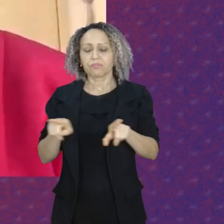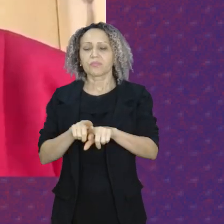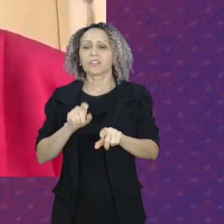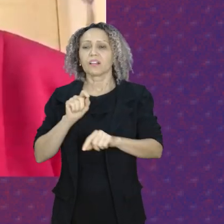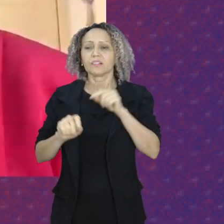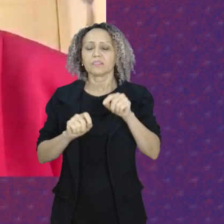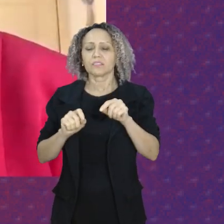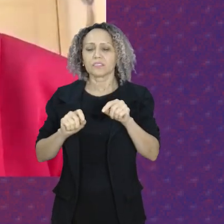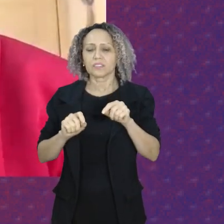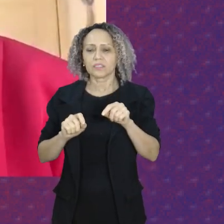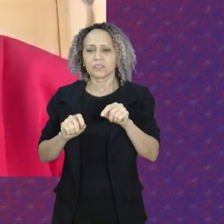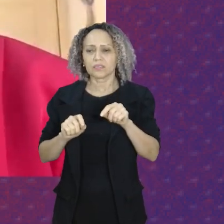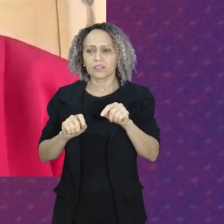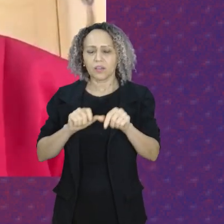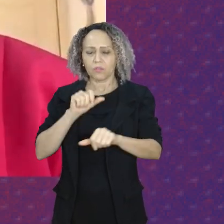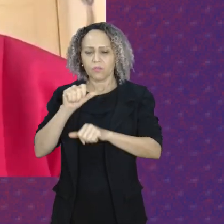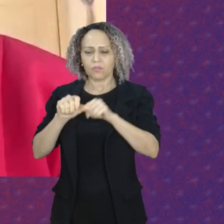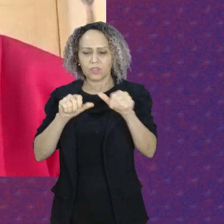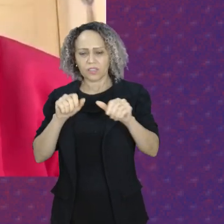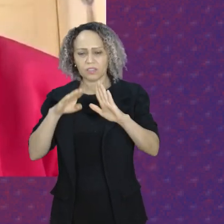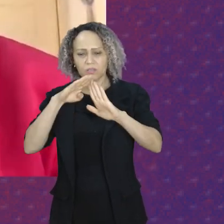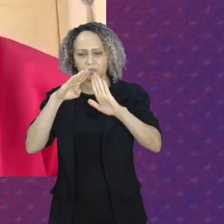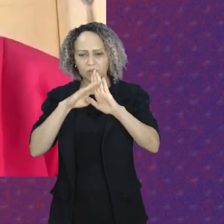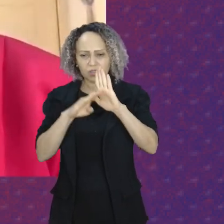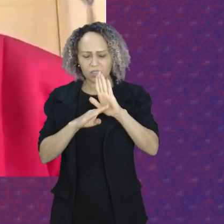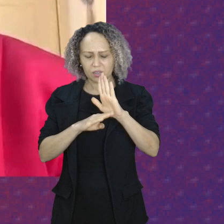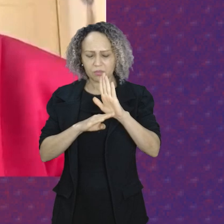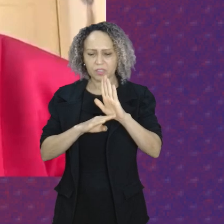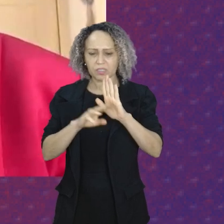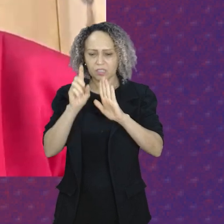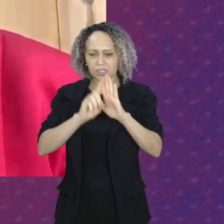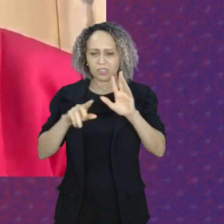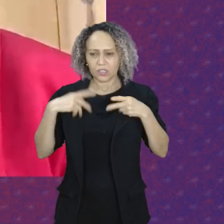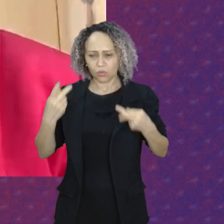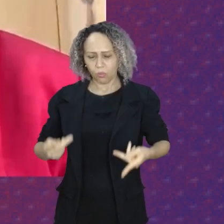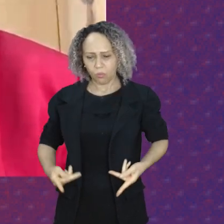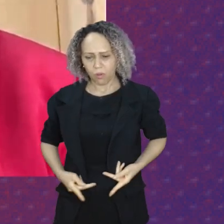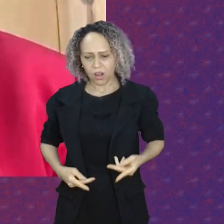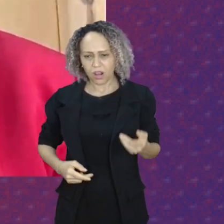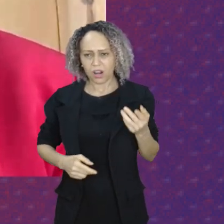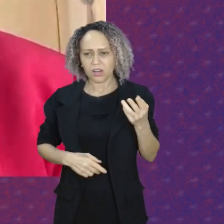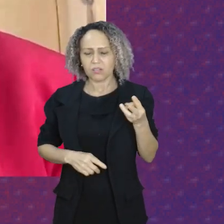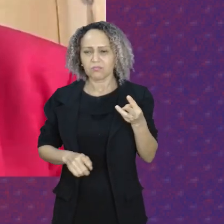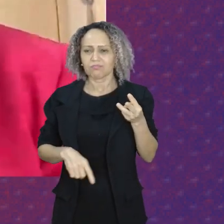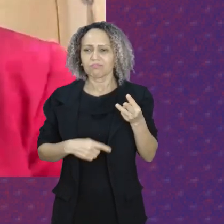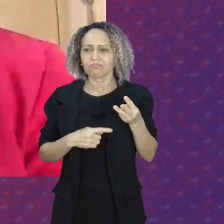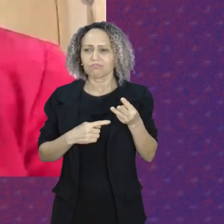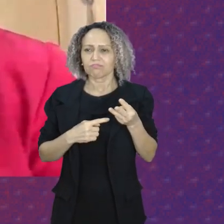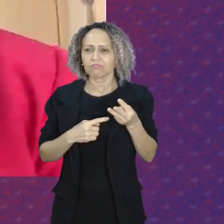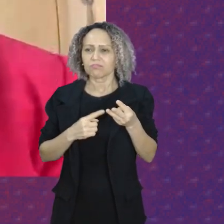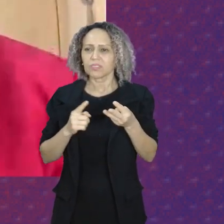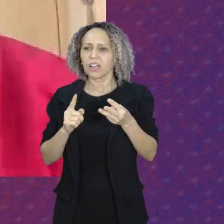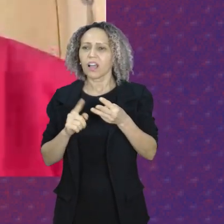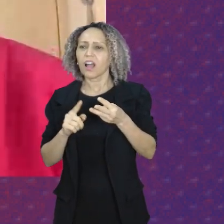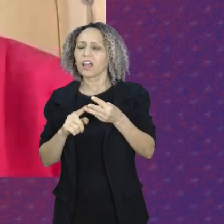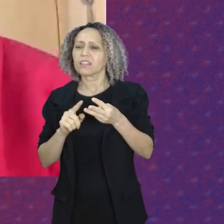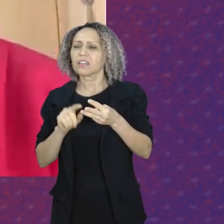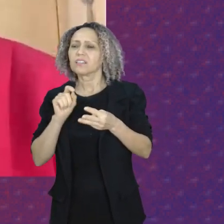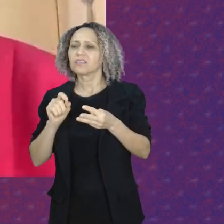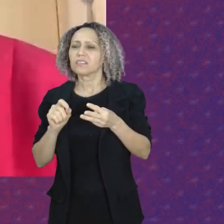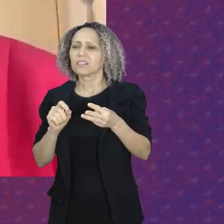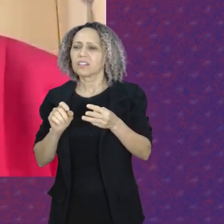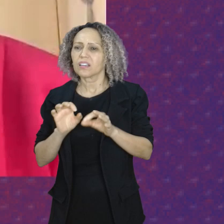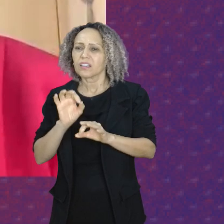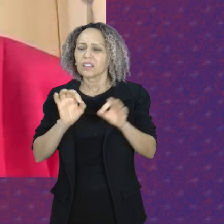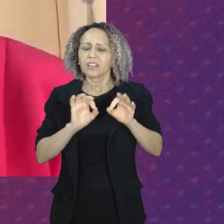a alteração, né, do Programa Nacional de Direitos Humanos, a versão 3, né, que a novidade foi a construção com